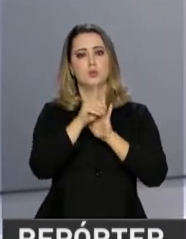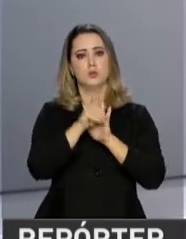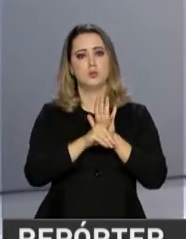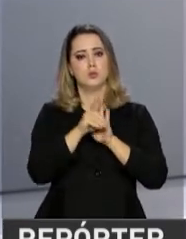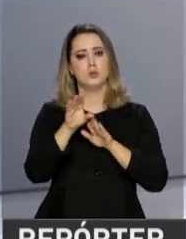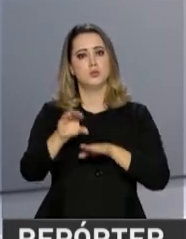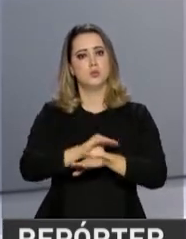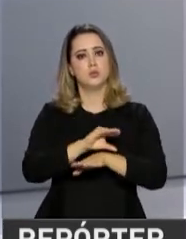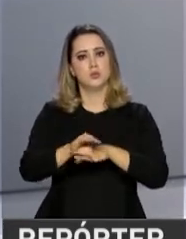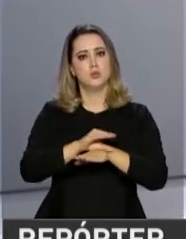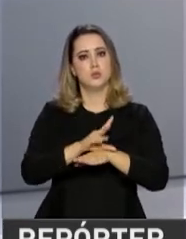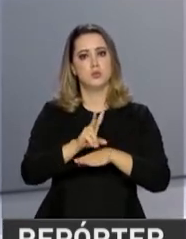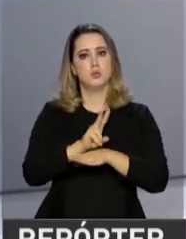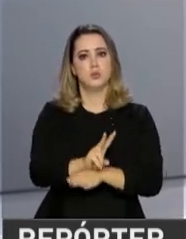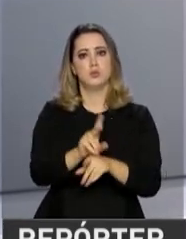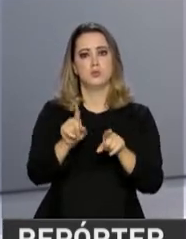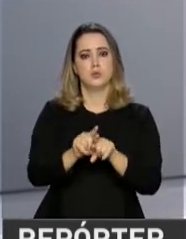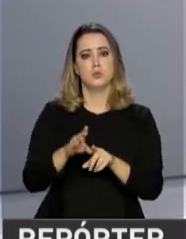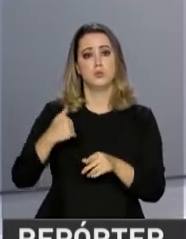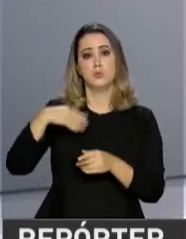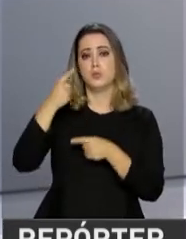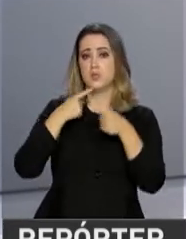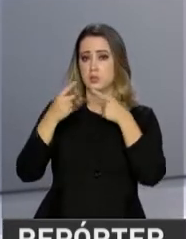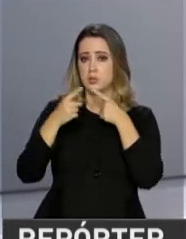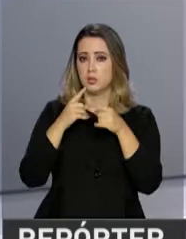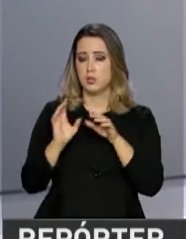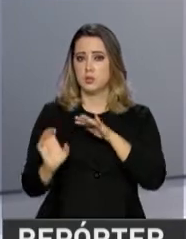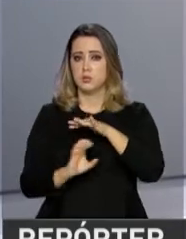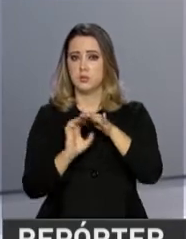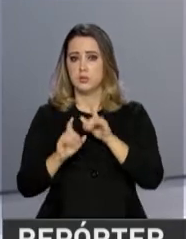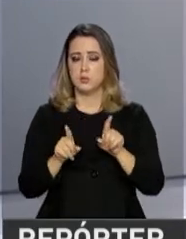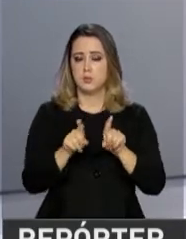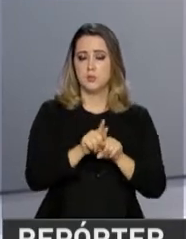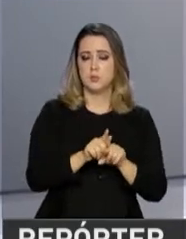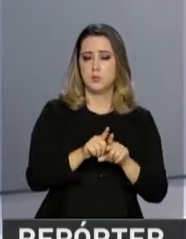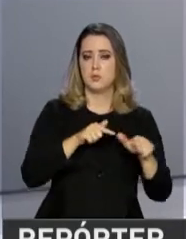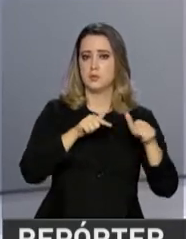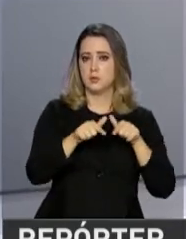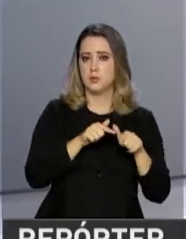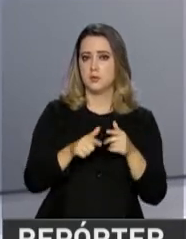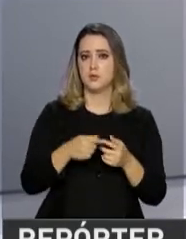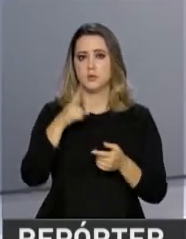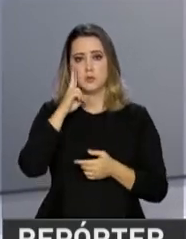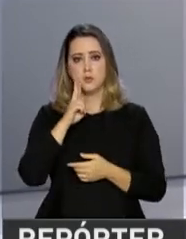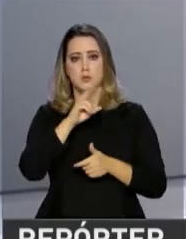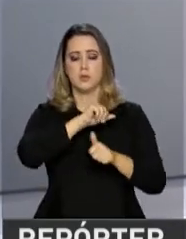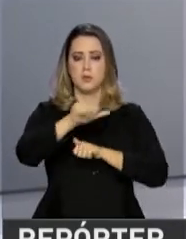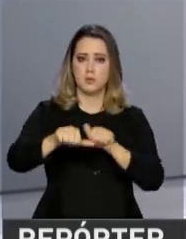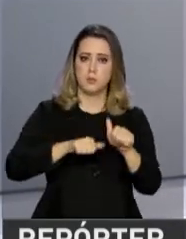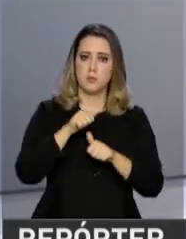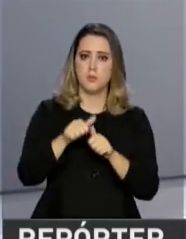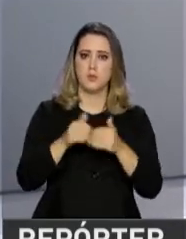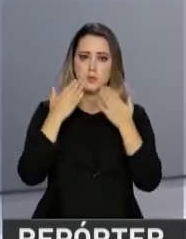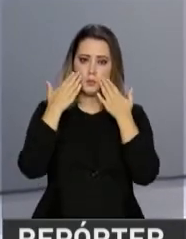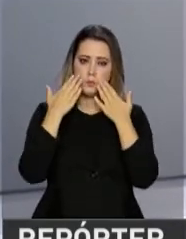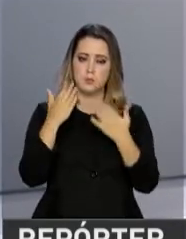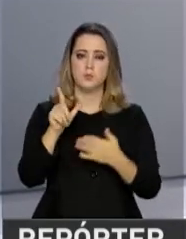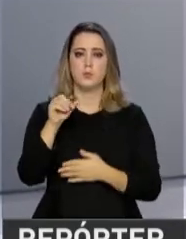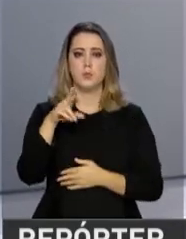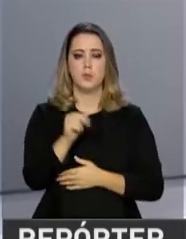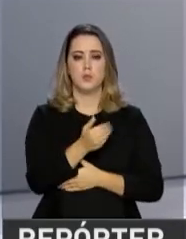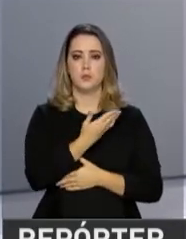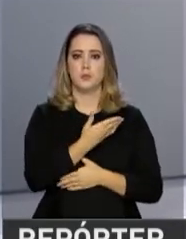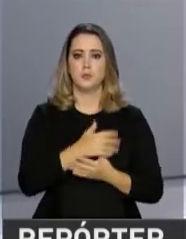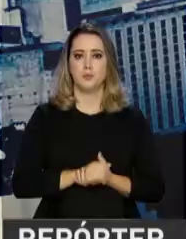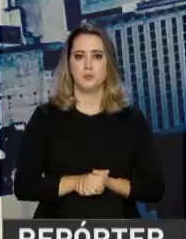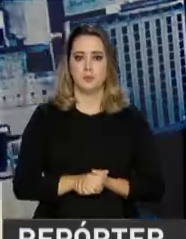constitucionais resguardados e maior diálogo entre patrões e entregar confira nas mudanças na reportagem especial de lula na